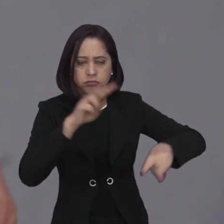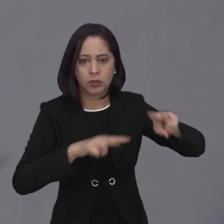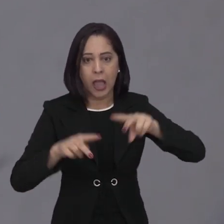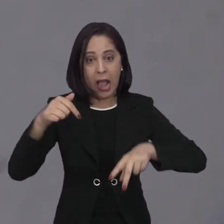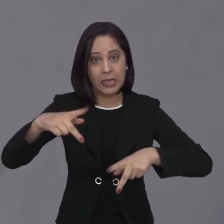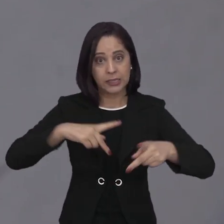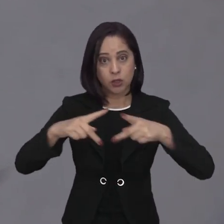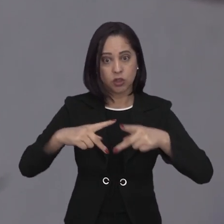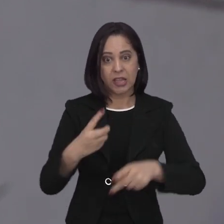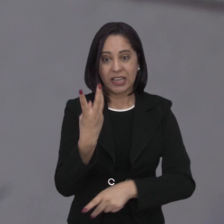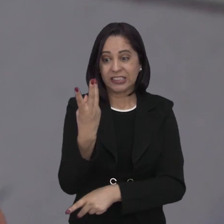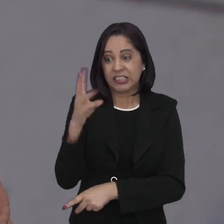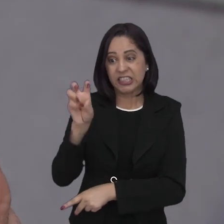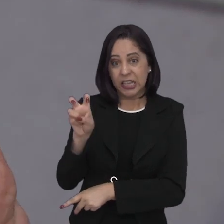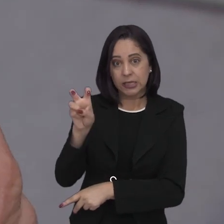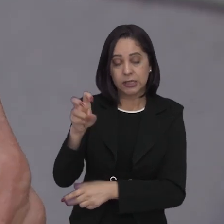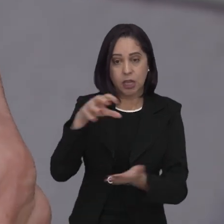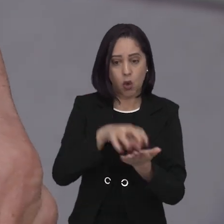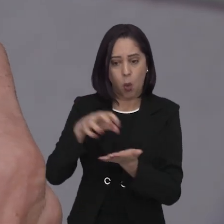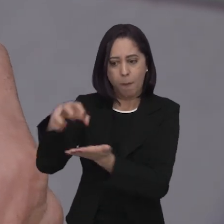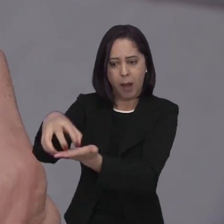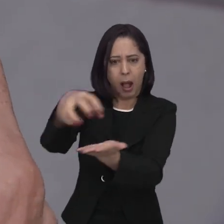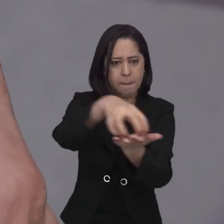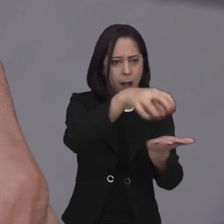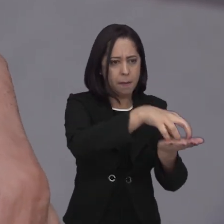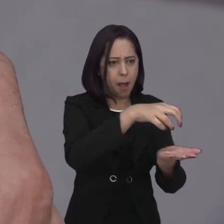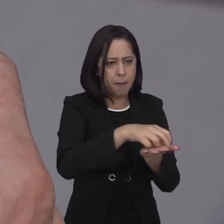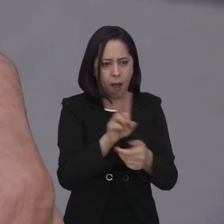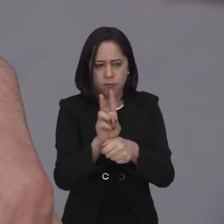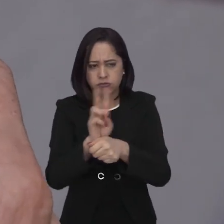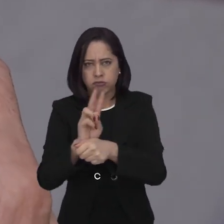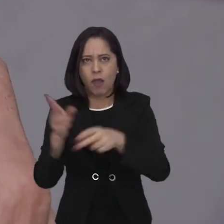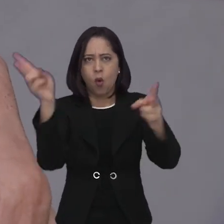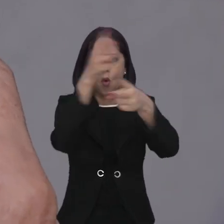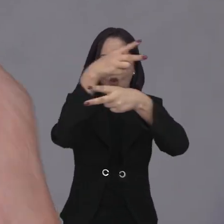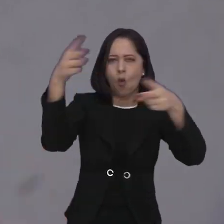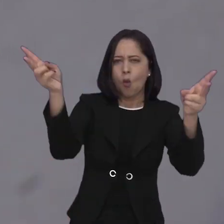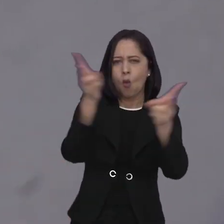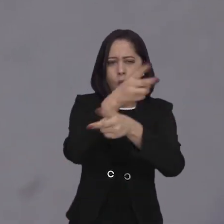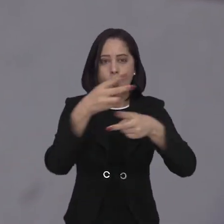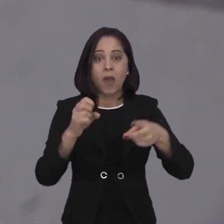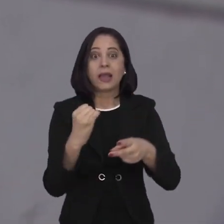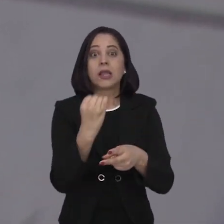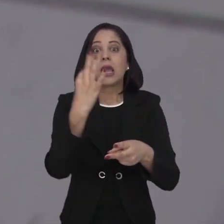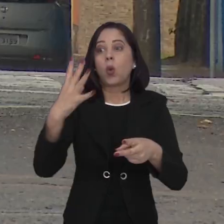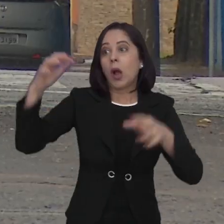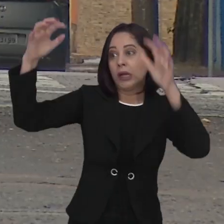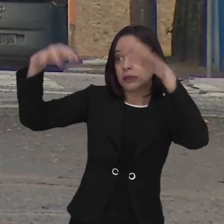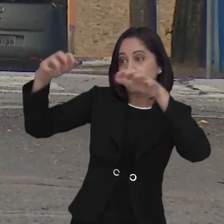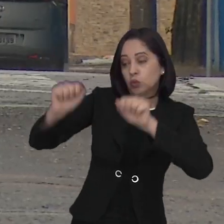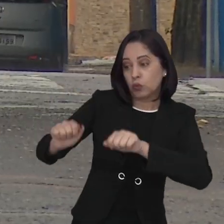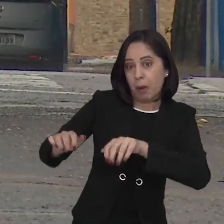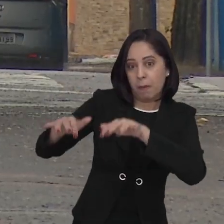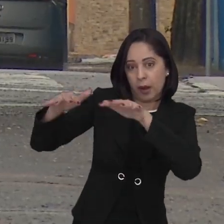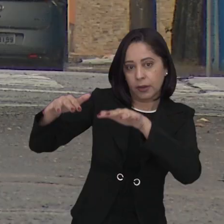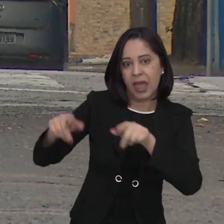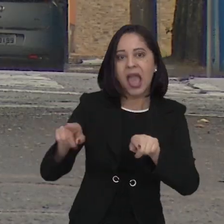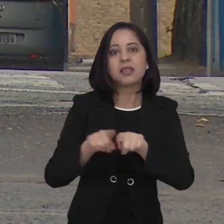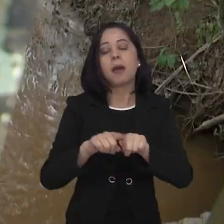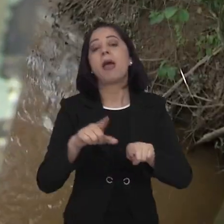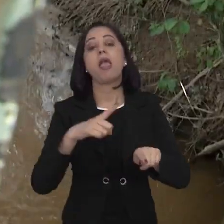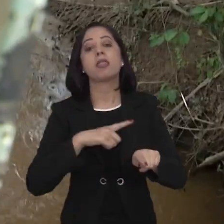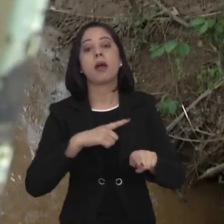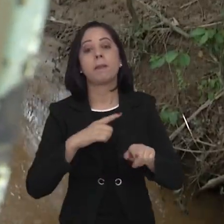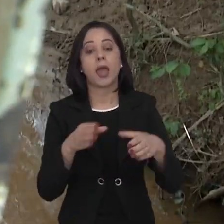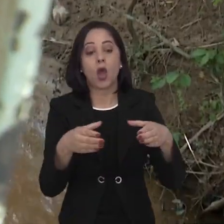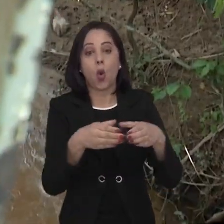estações meteorológicas, que auxiliam no monitoramento de ventania e quantidade de chuva. Tem ainda os NUPDECs,